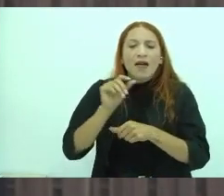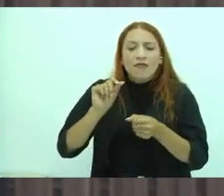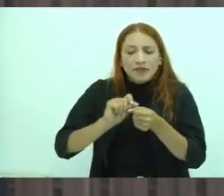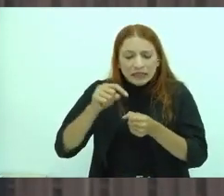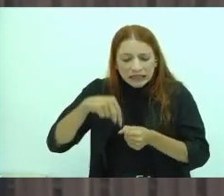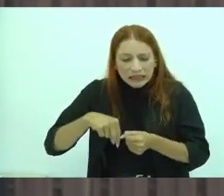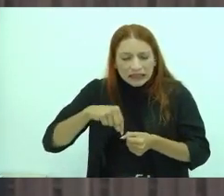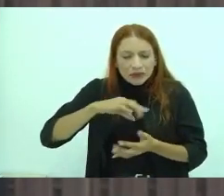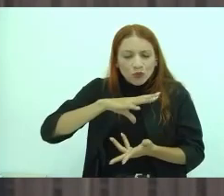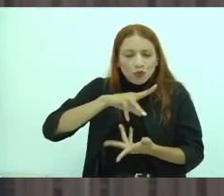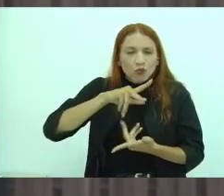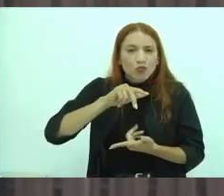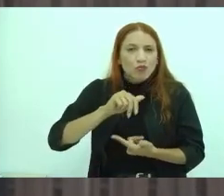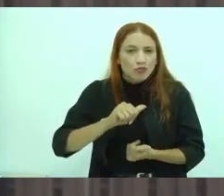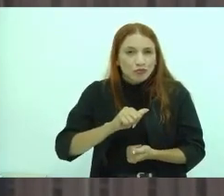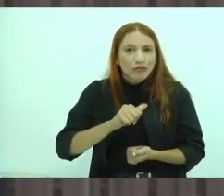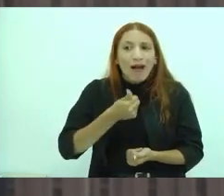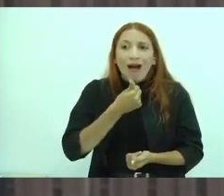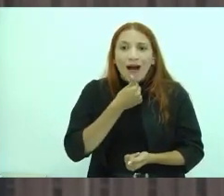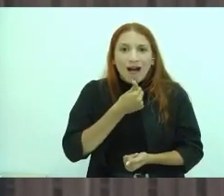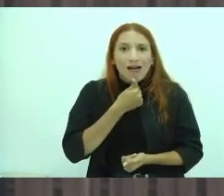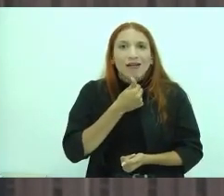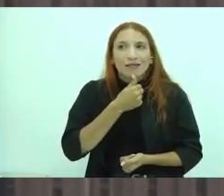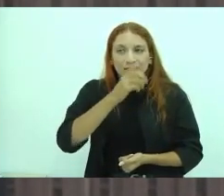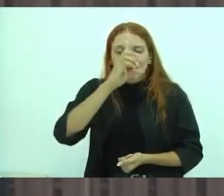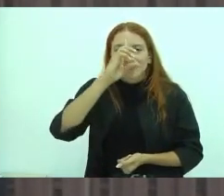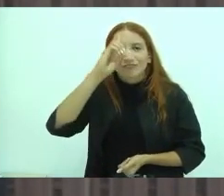cumprir determinação ainda dele.